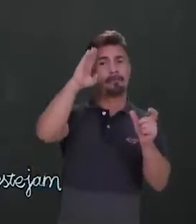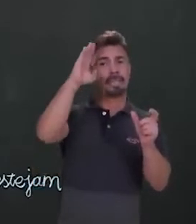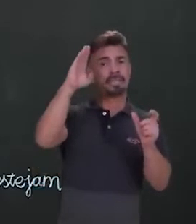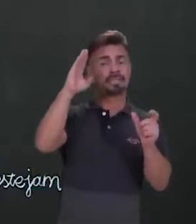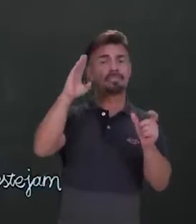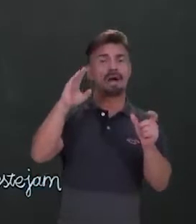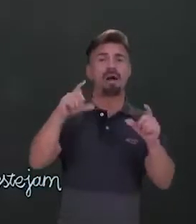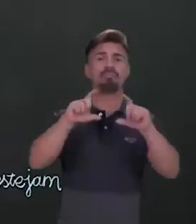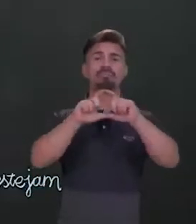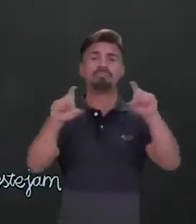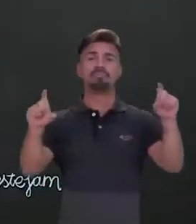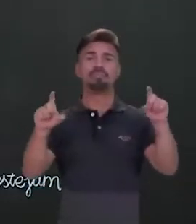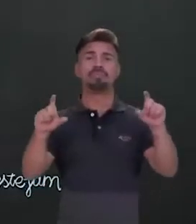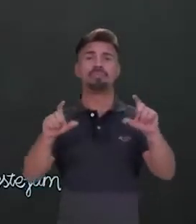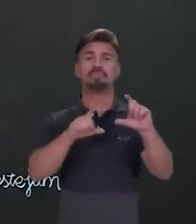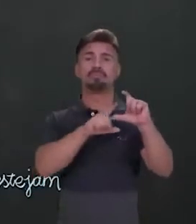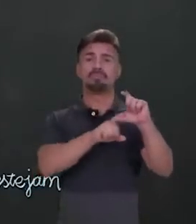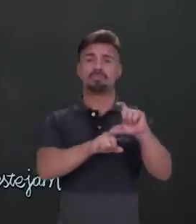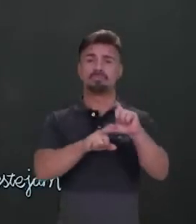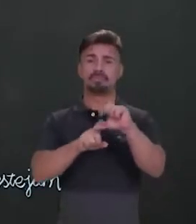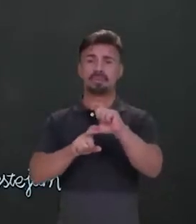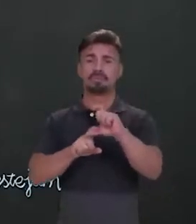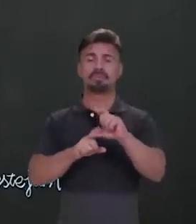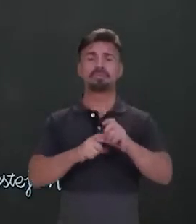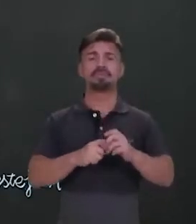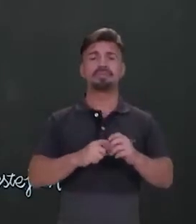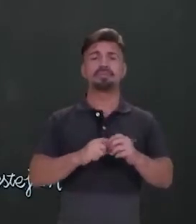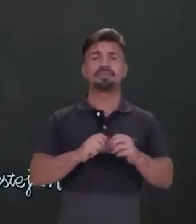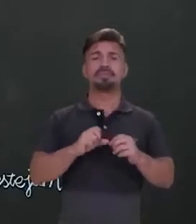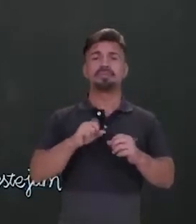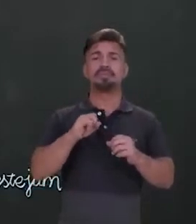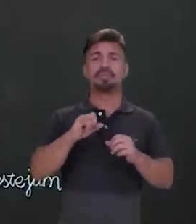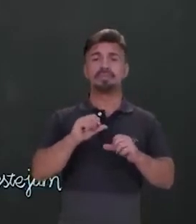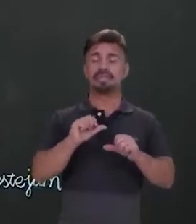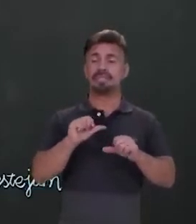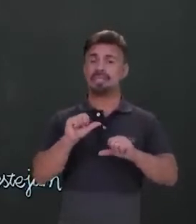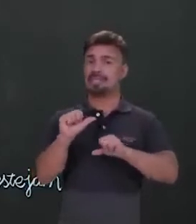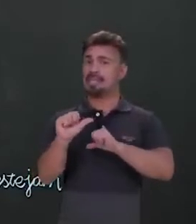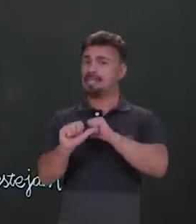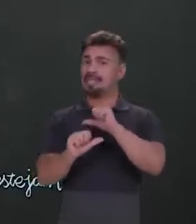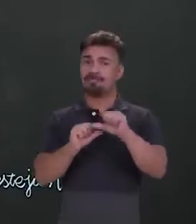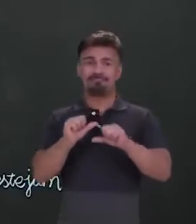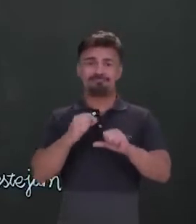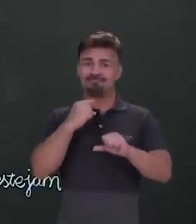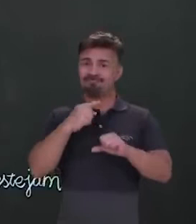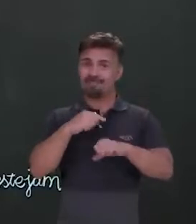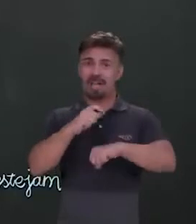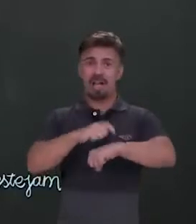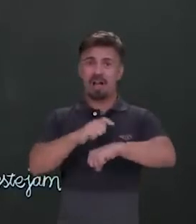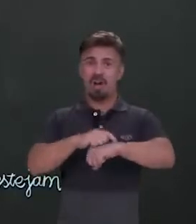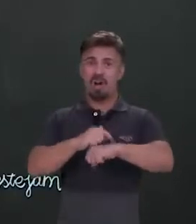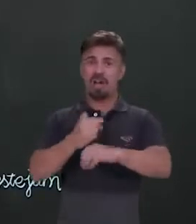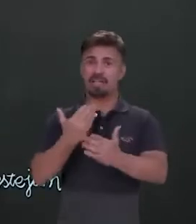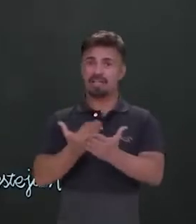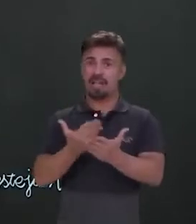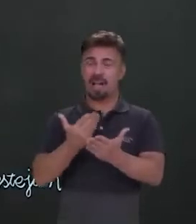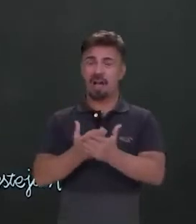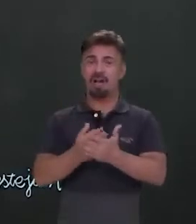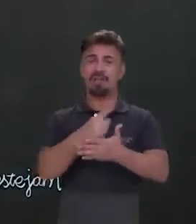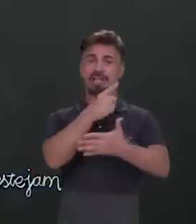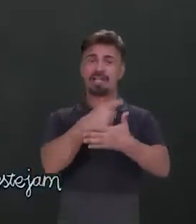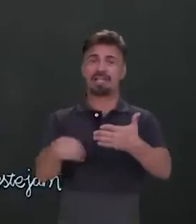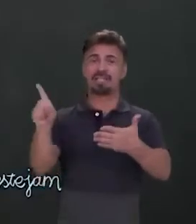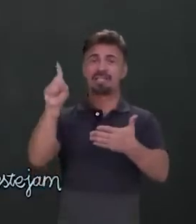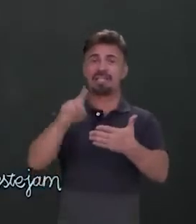e entre a subordinada. Se não mudarem o horário das aulas, terei que cancelar a